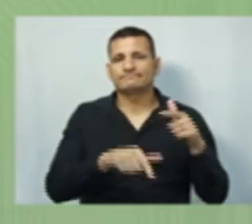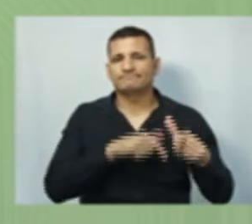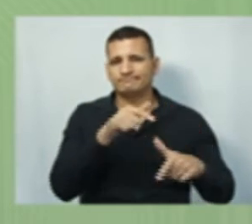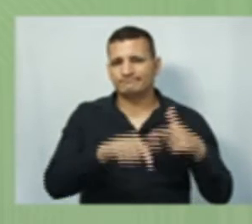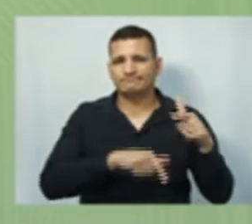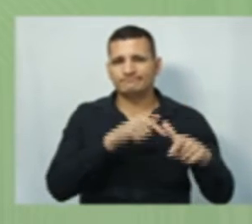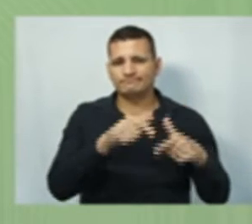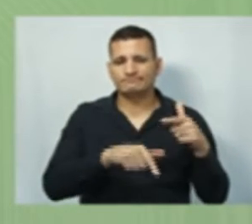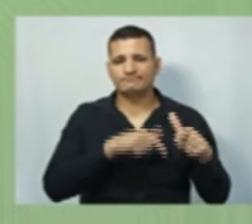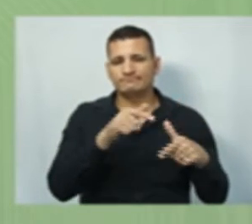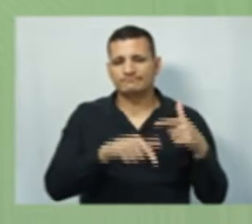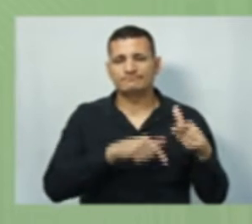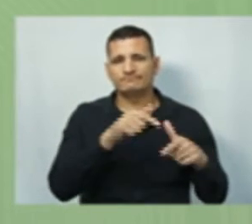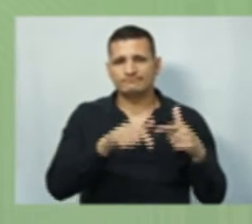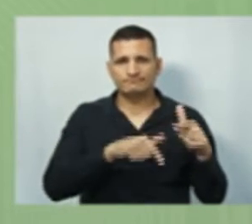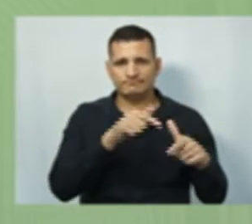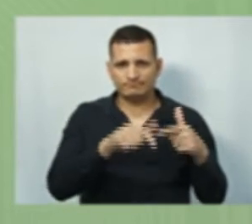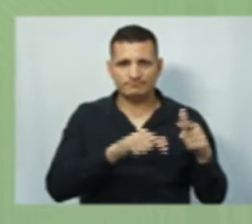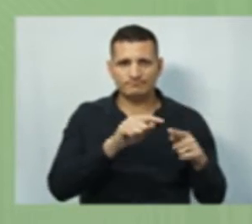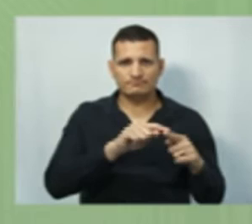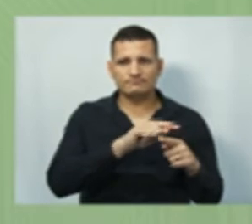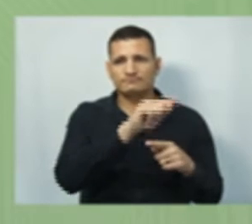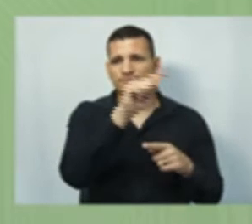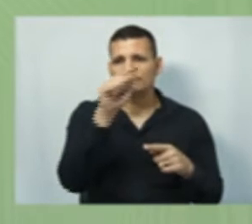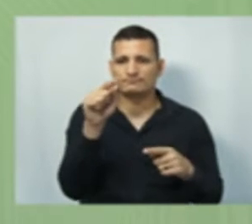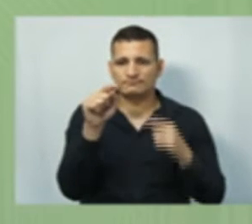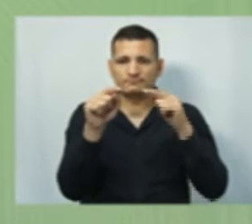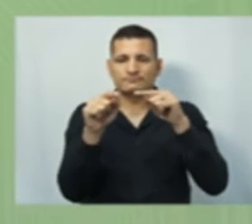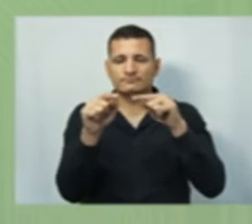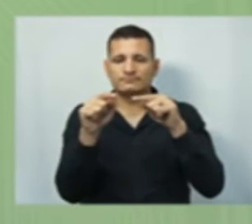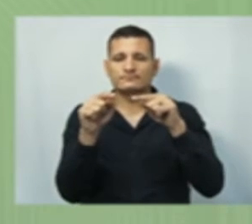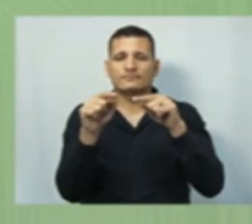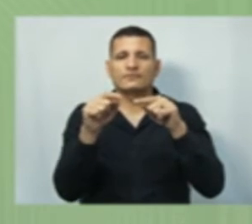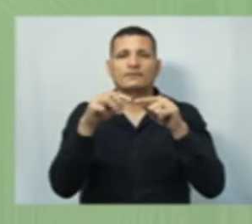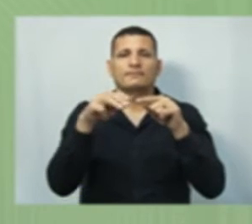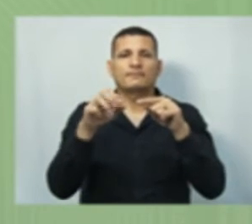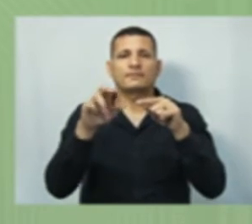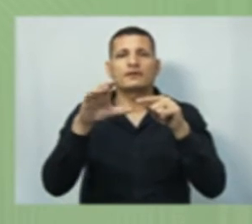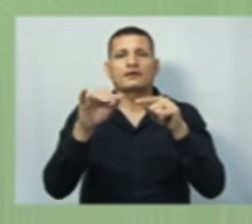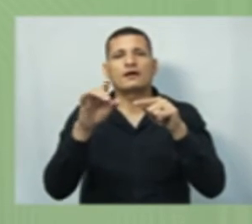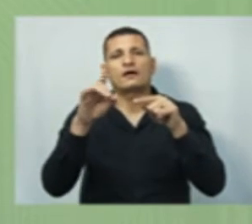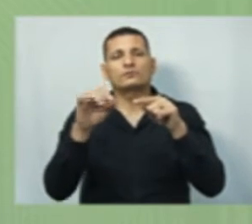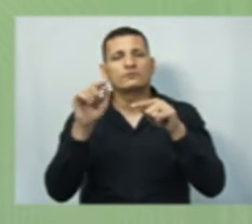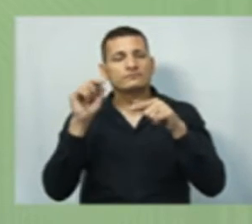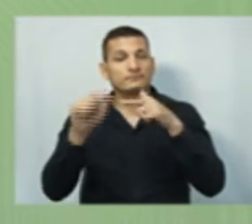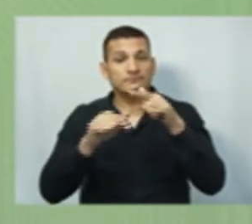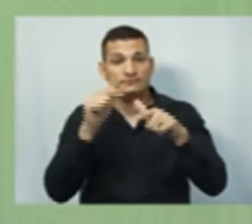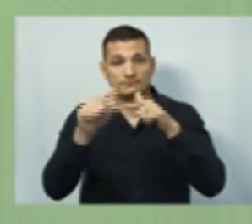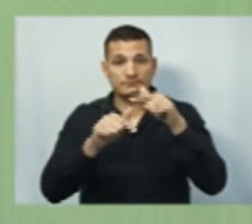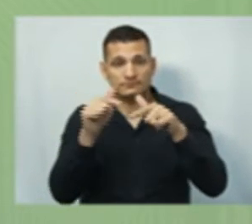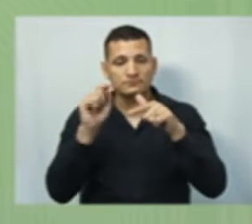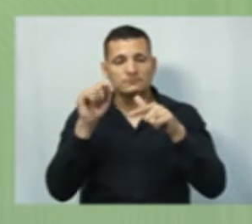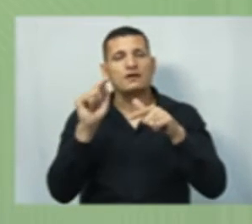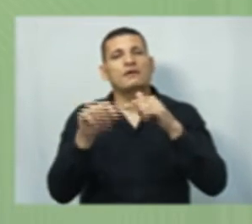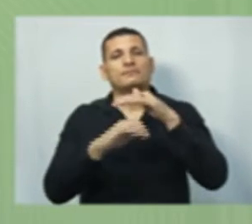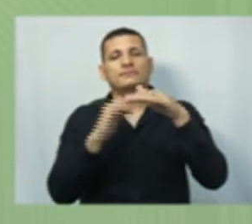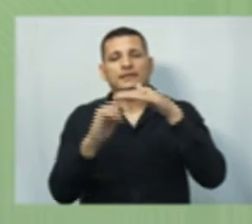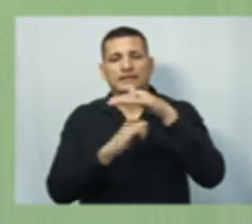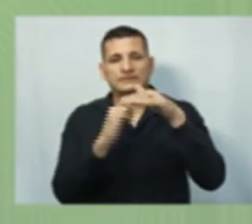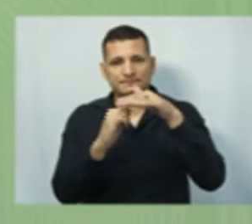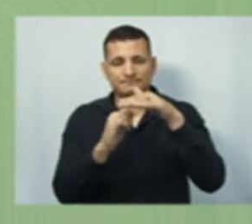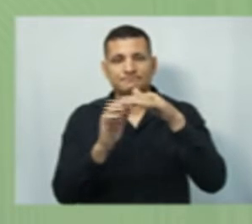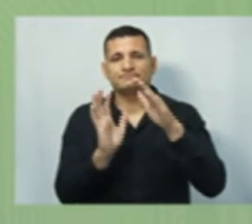para o mercado de bens e serviços. Então, elas oferecem sua mão de obra para as empresas. E as empresas